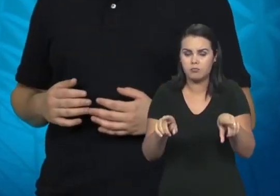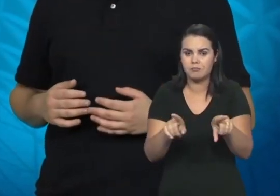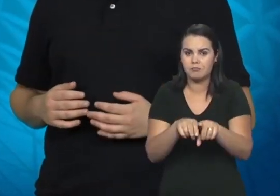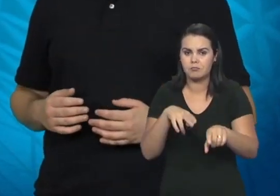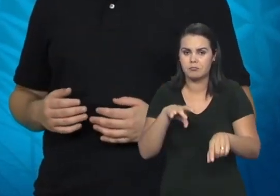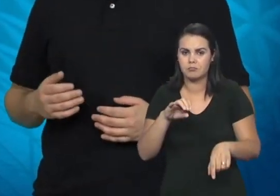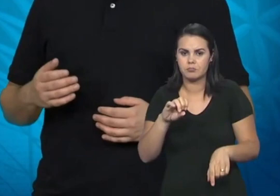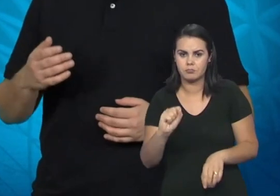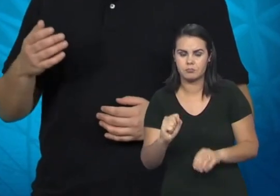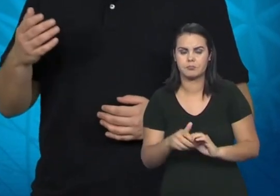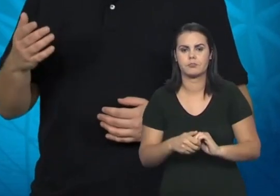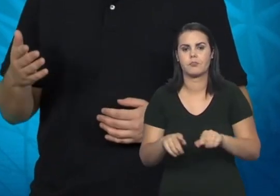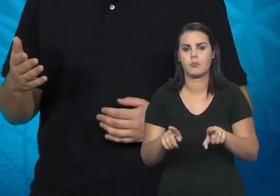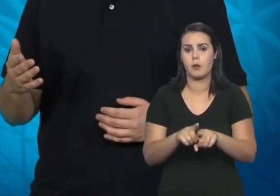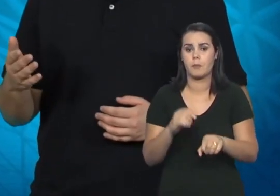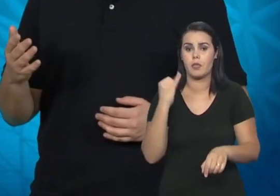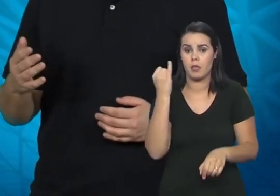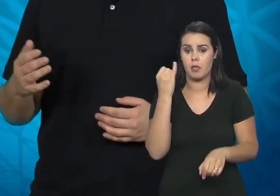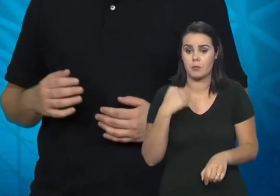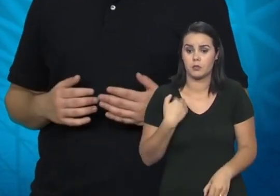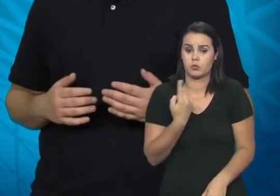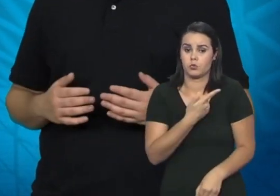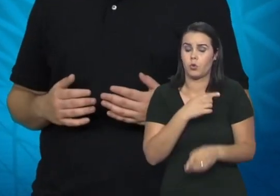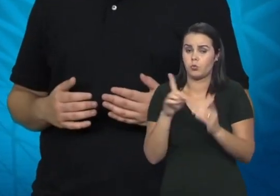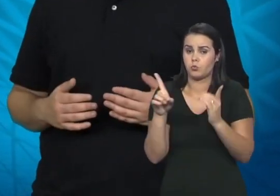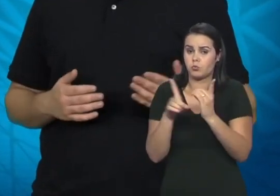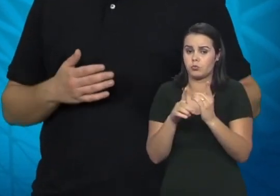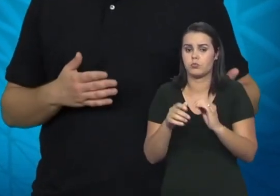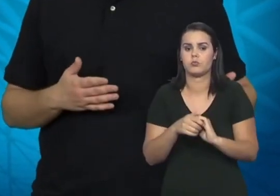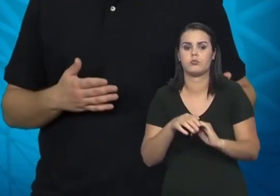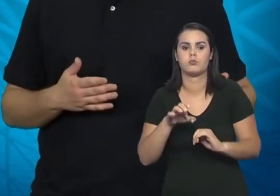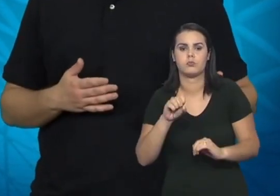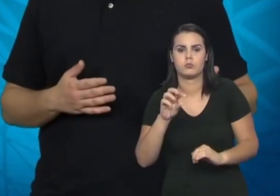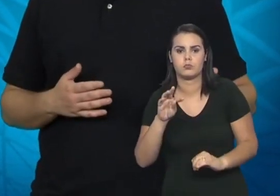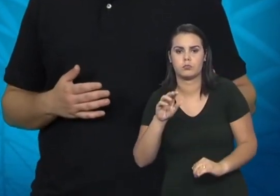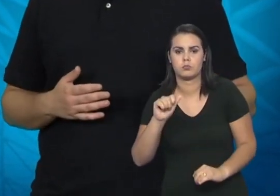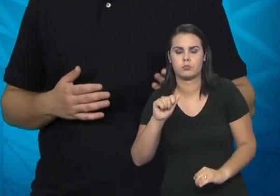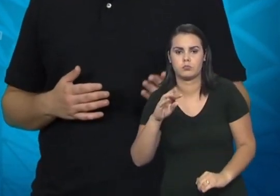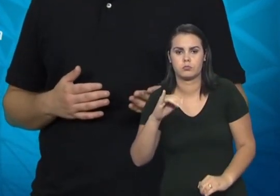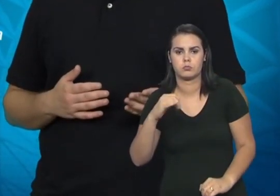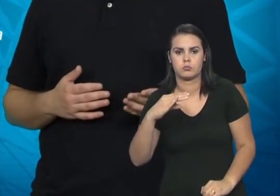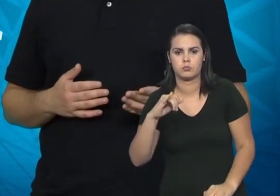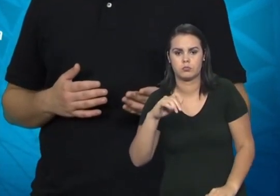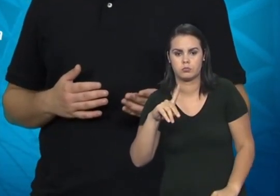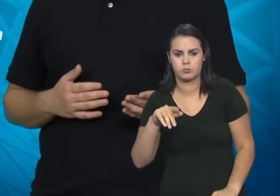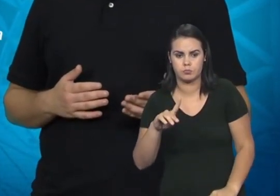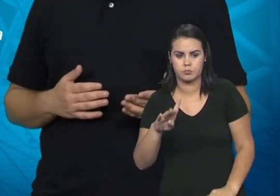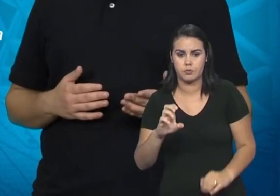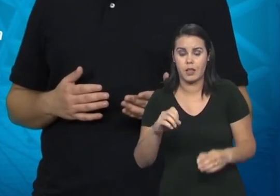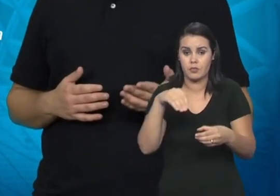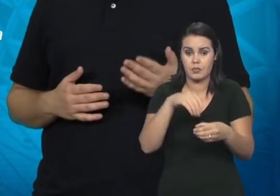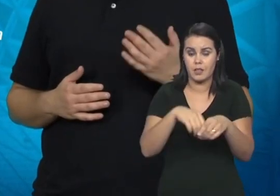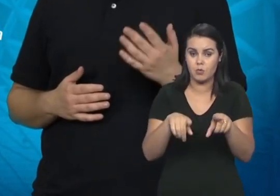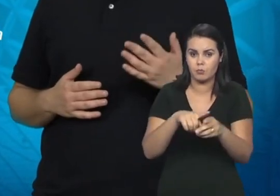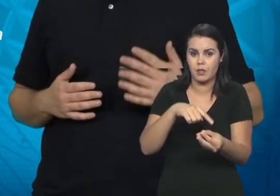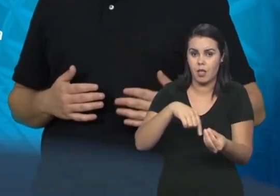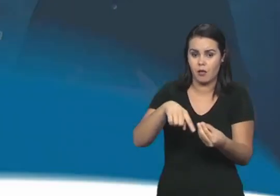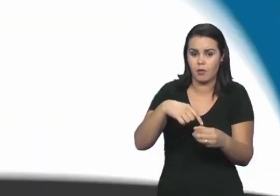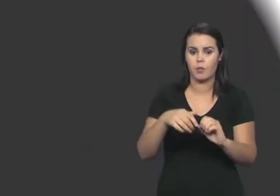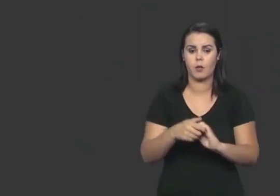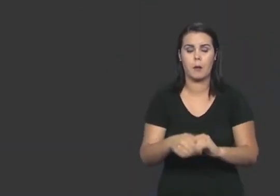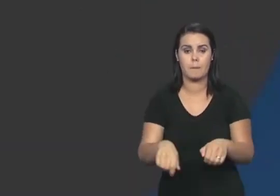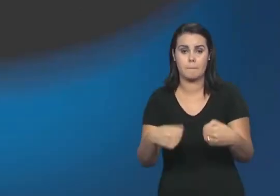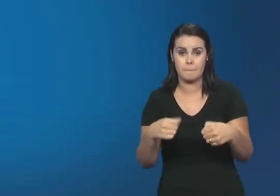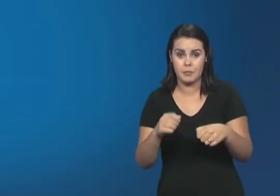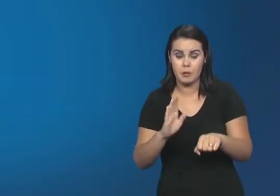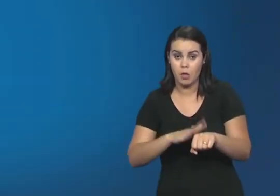importante descobrirmos os valores relativos à estaticidade interna e externa. E, Para isso, necessitamos de mais equações